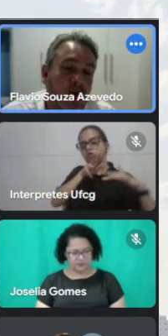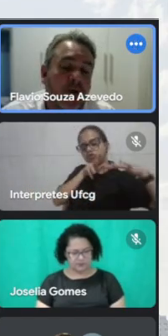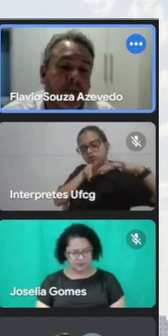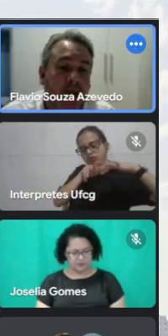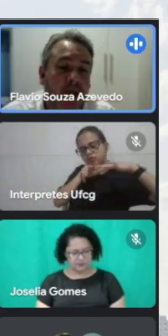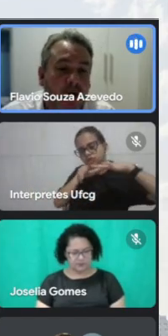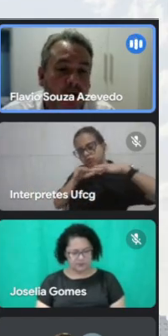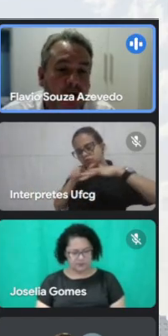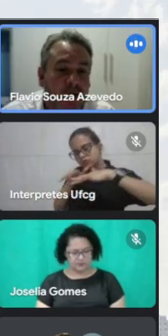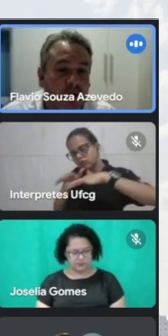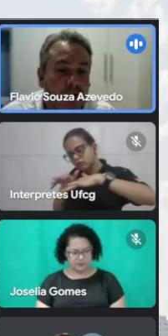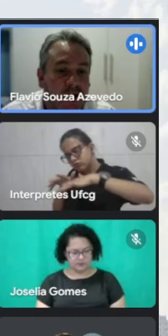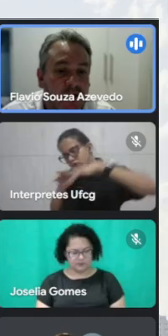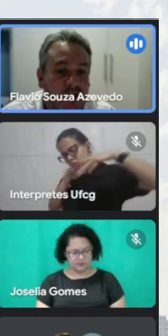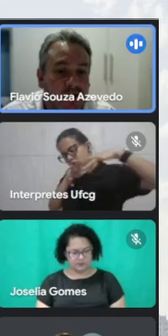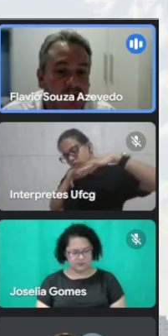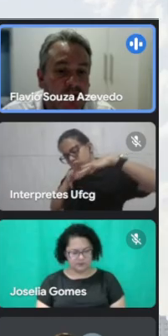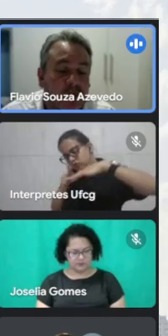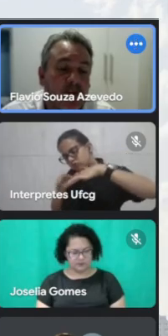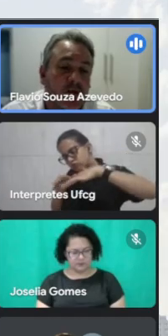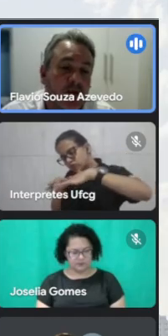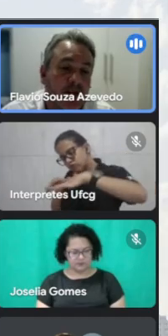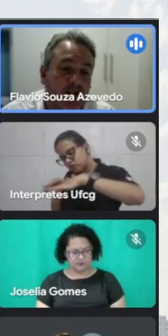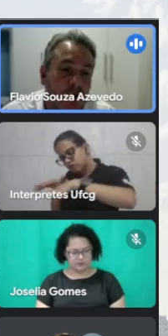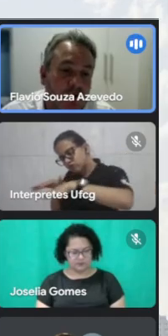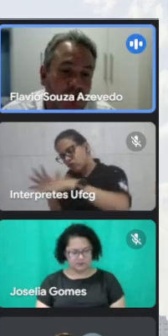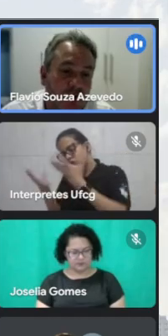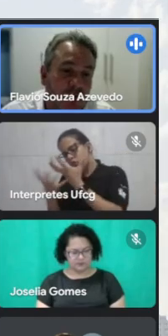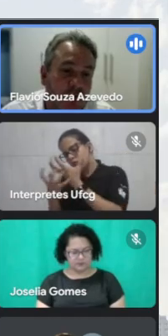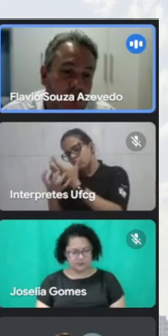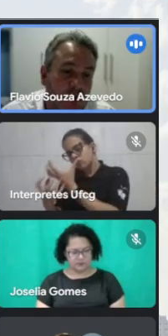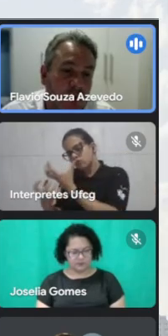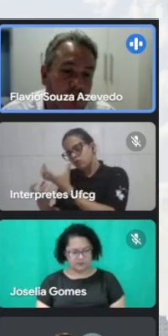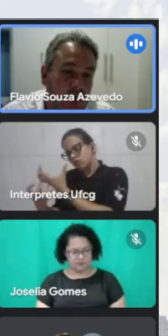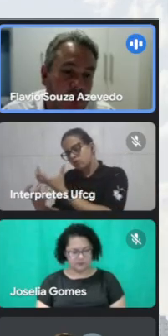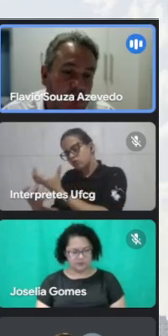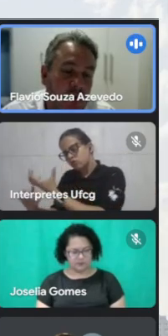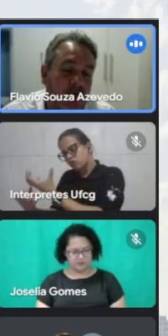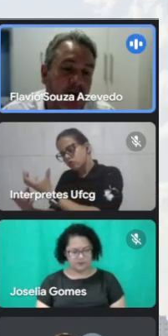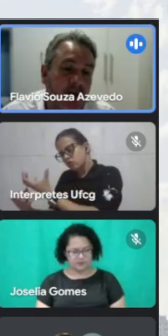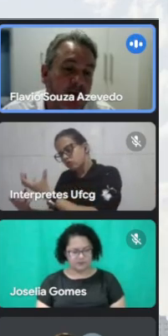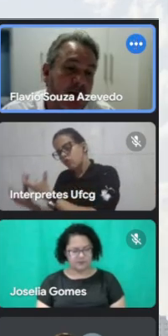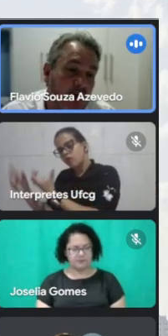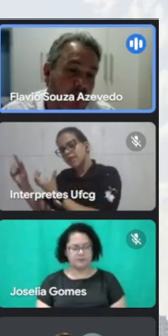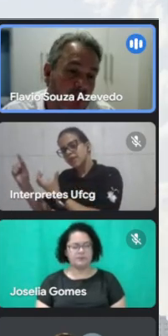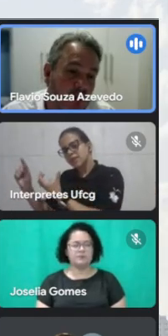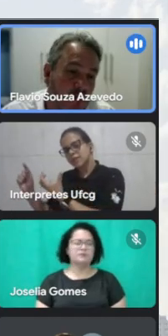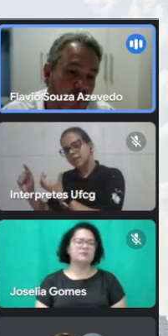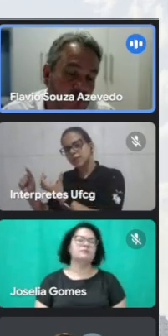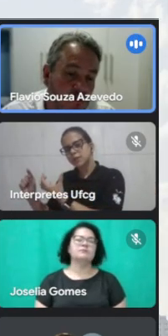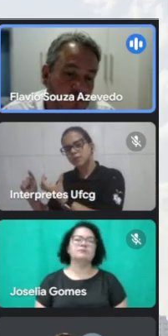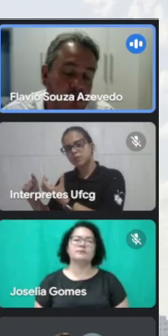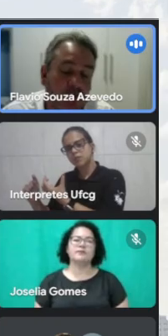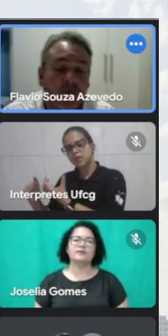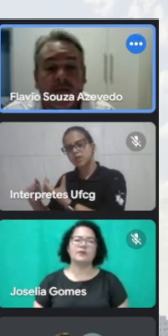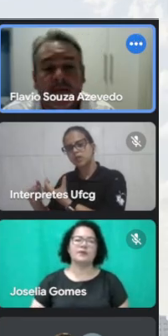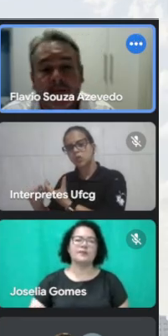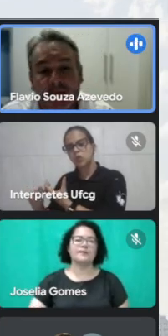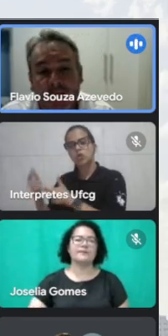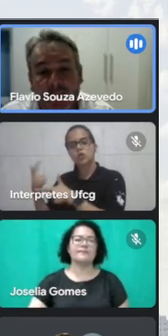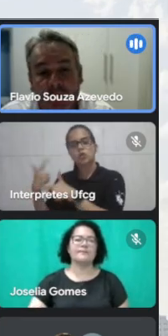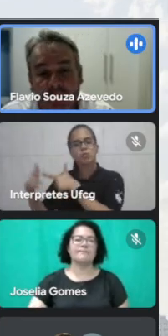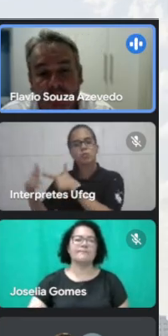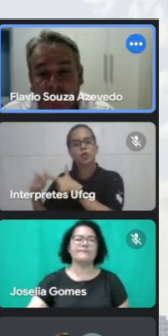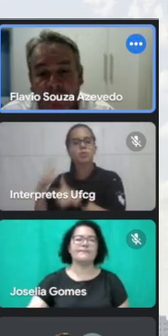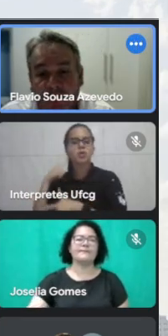tempo percorrendo todo aquele filtro e durante esse processo vai sedimentando, né, vai se acumulando no fundo